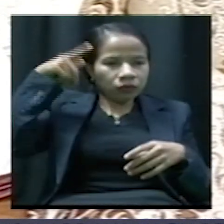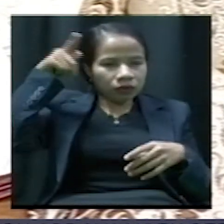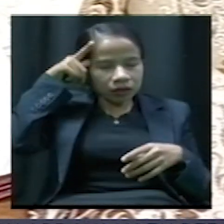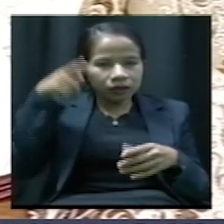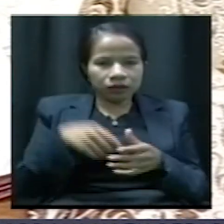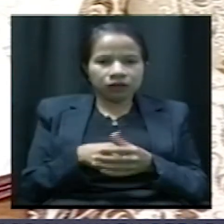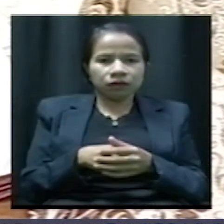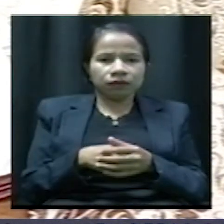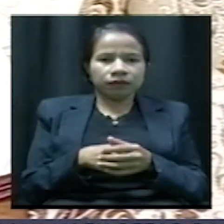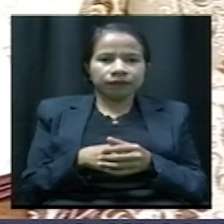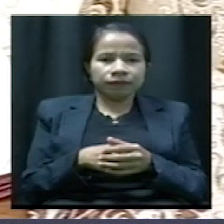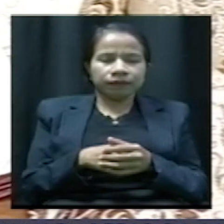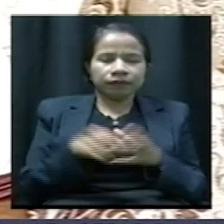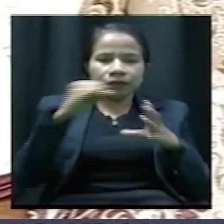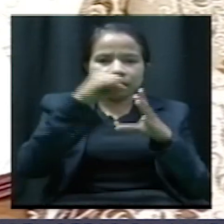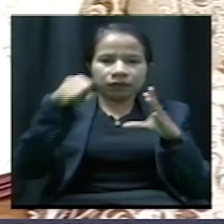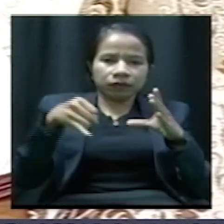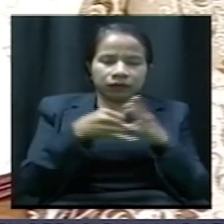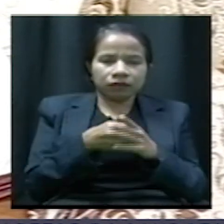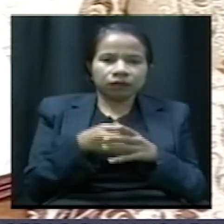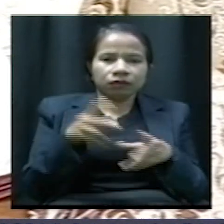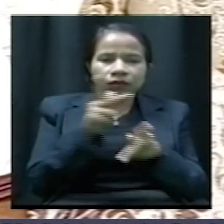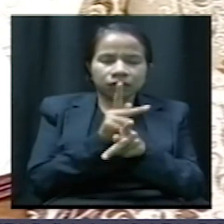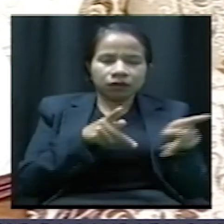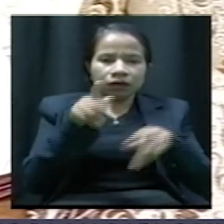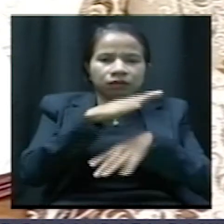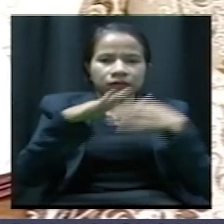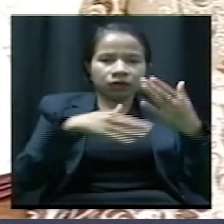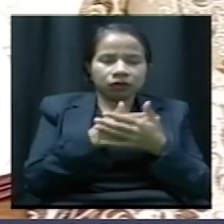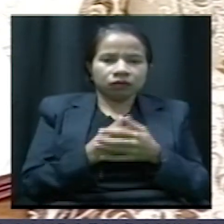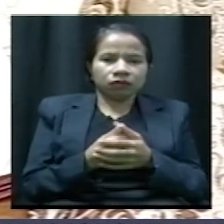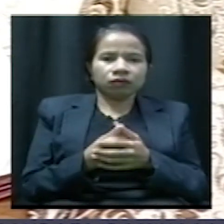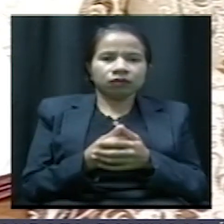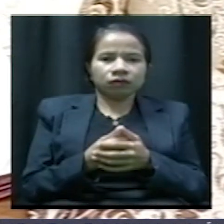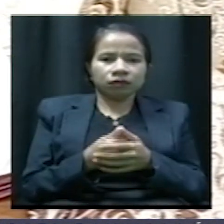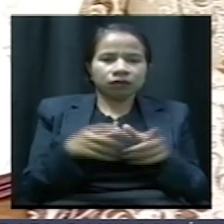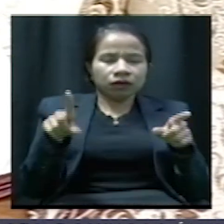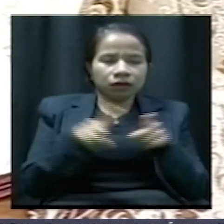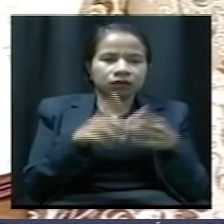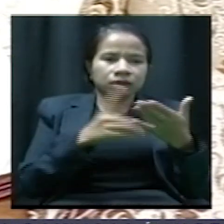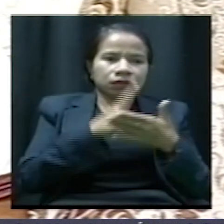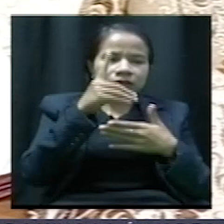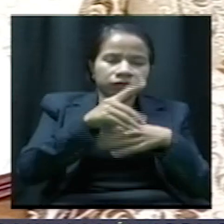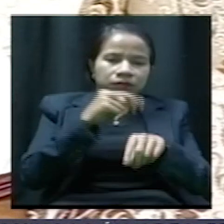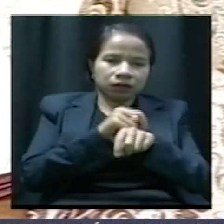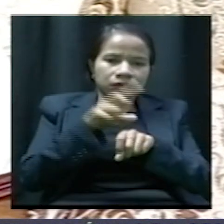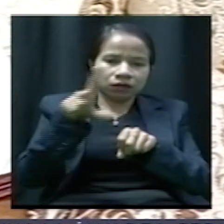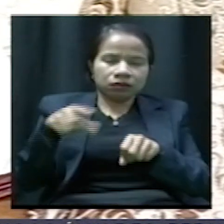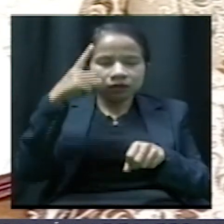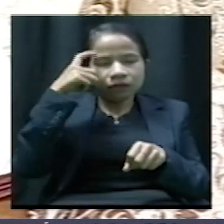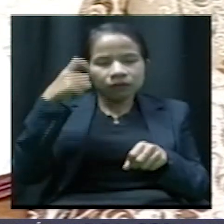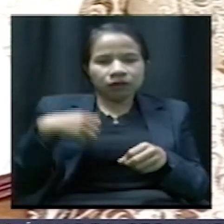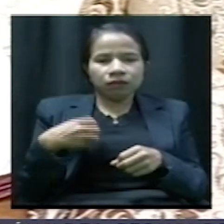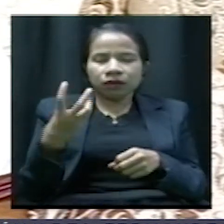ne bedia mai ho natureza inclusão atu asegura ema hutu ia fileira ida hanesan ba ia desenvolvimento nacional tamane ema